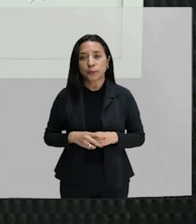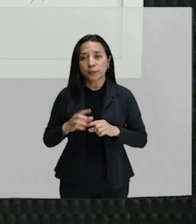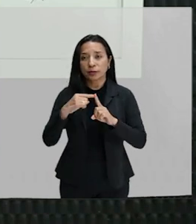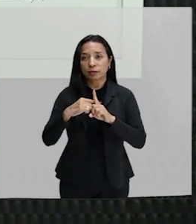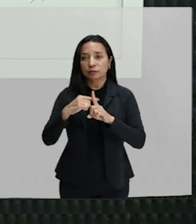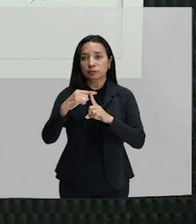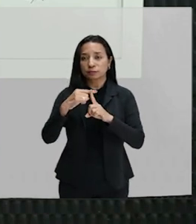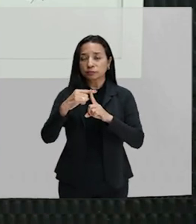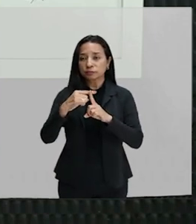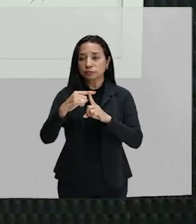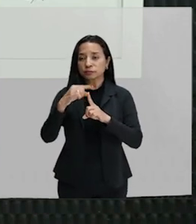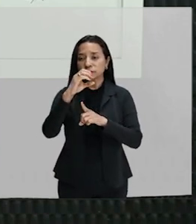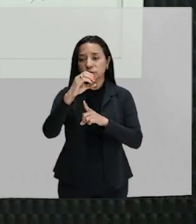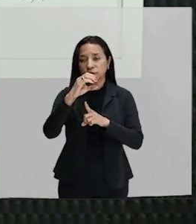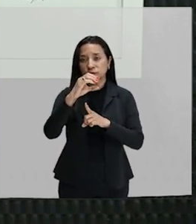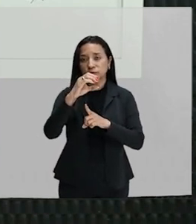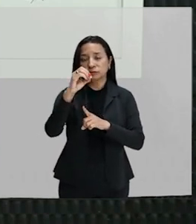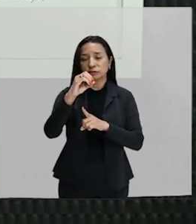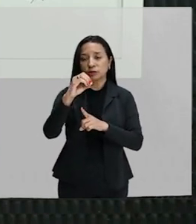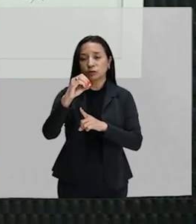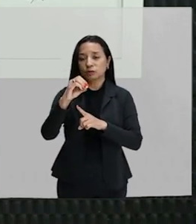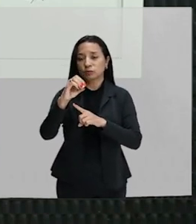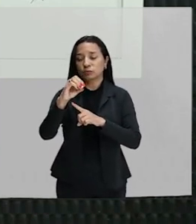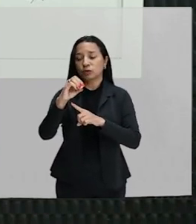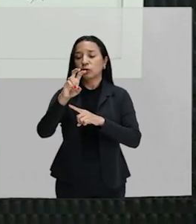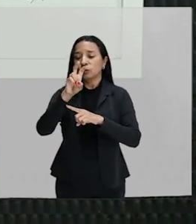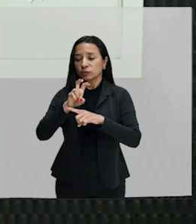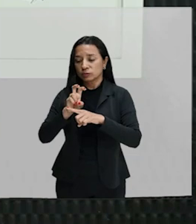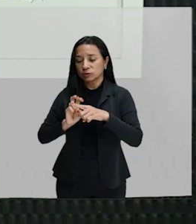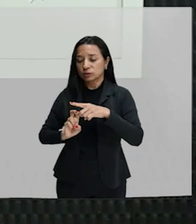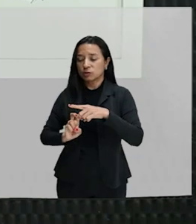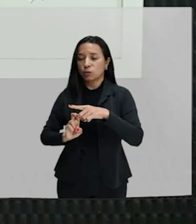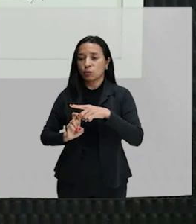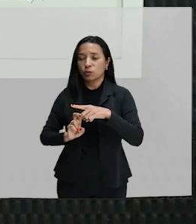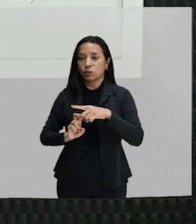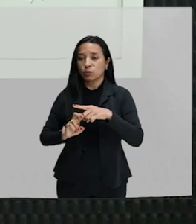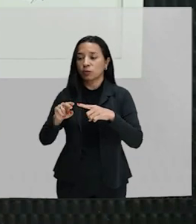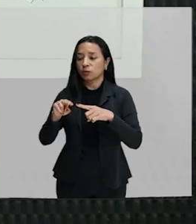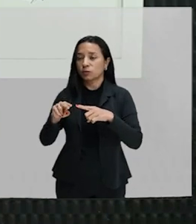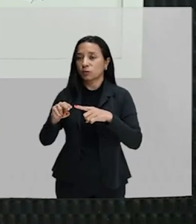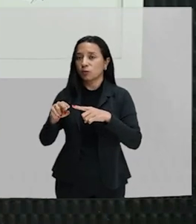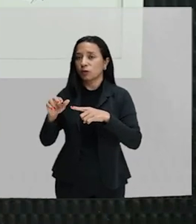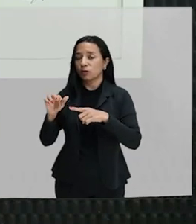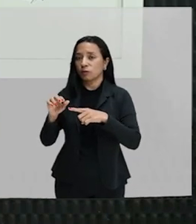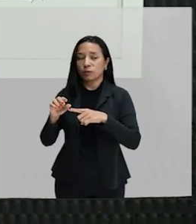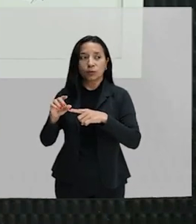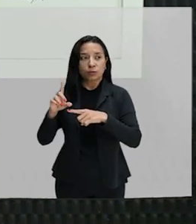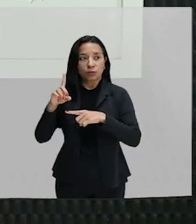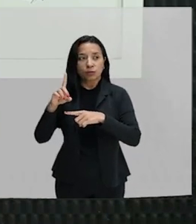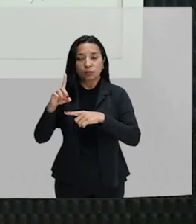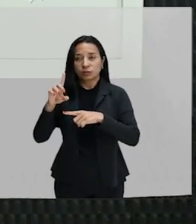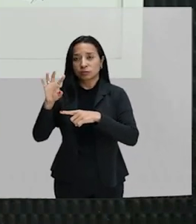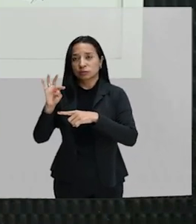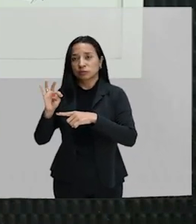em cé sobre 5 é igual temperatura em fahen -